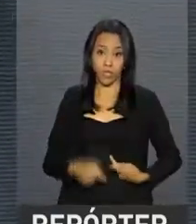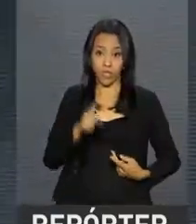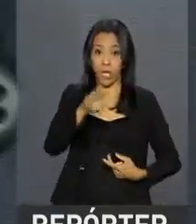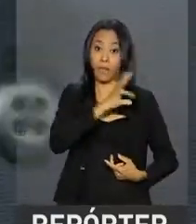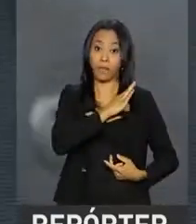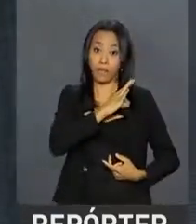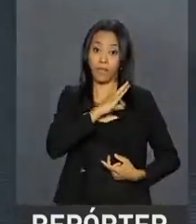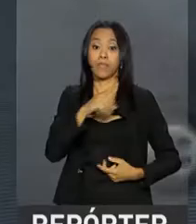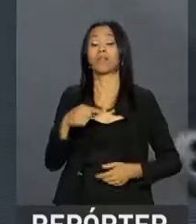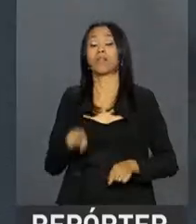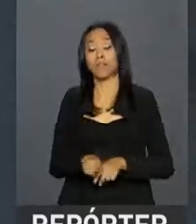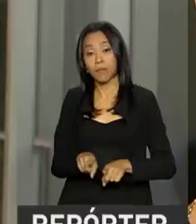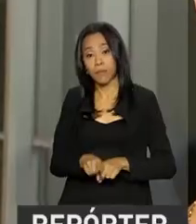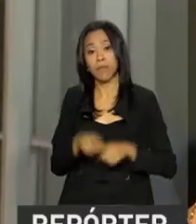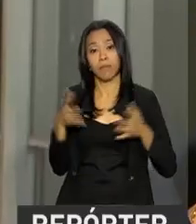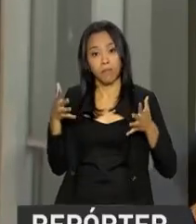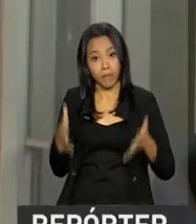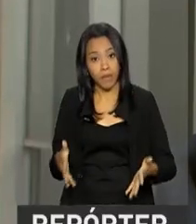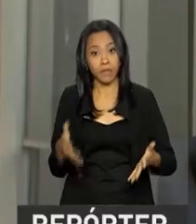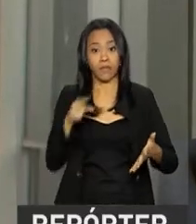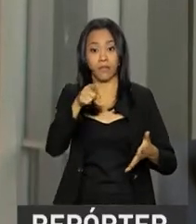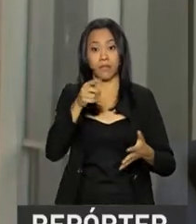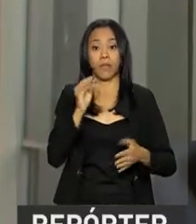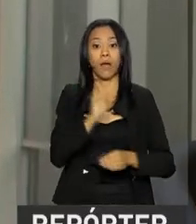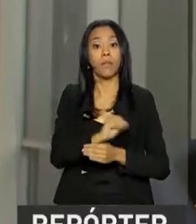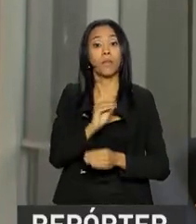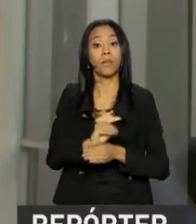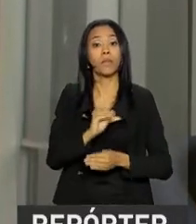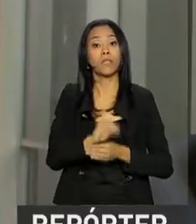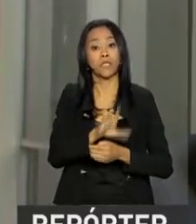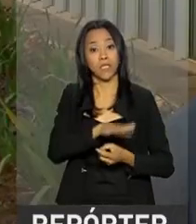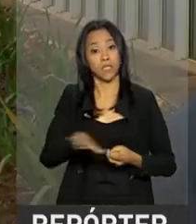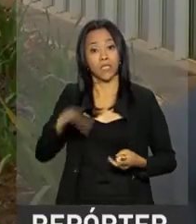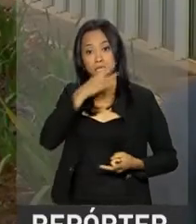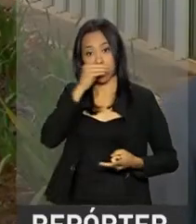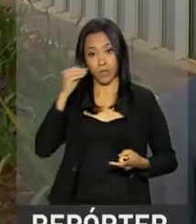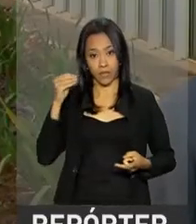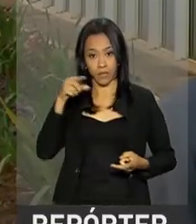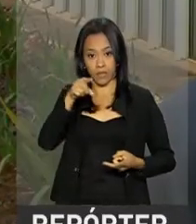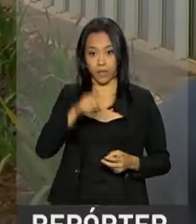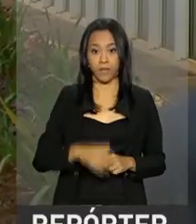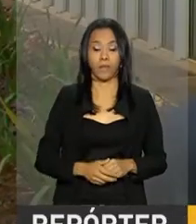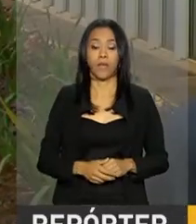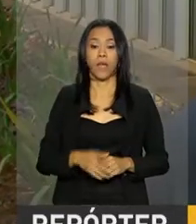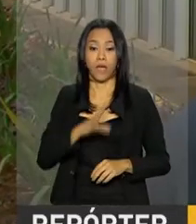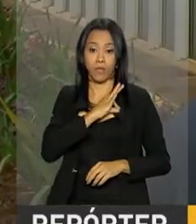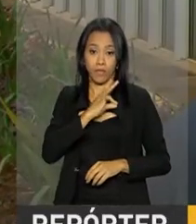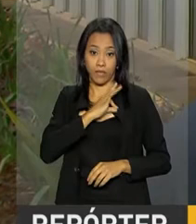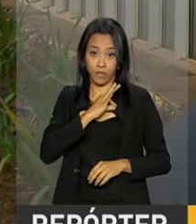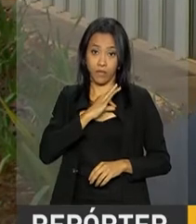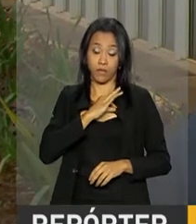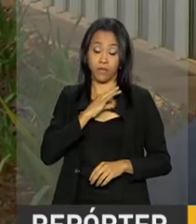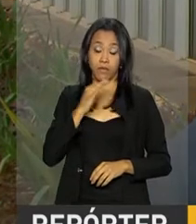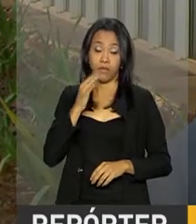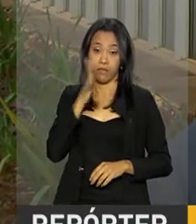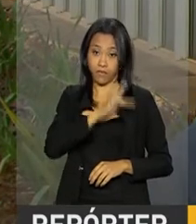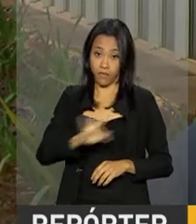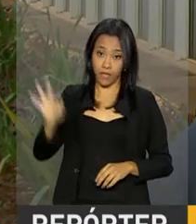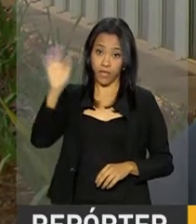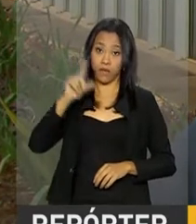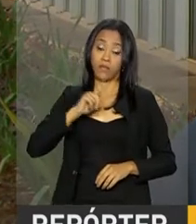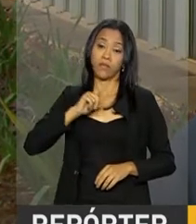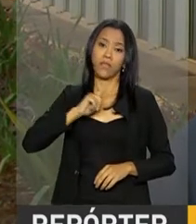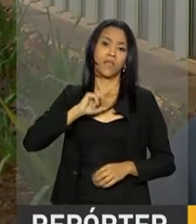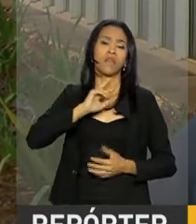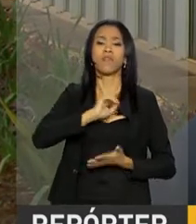também participa da campanha nacional de proteção a crianças e adolescentes no carnaval a prf vai fazer uma continuidade de diversas operações